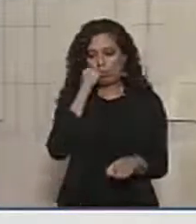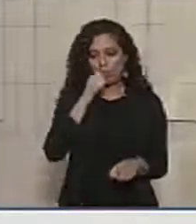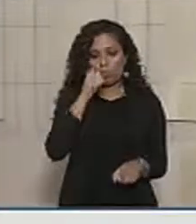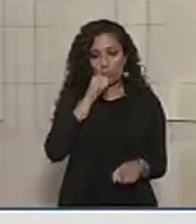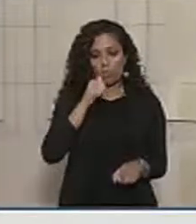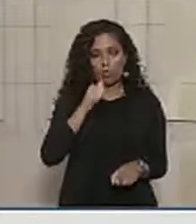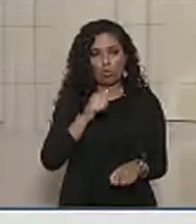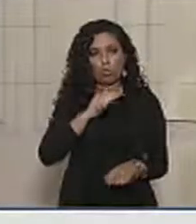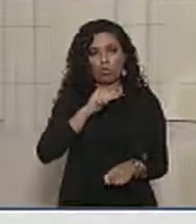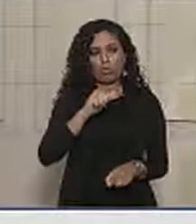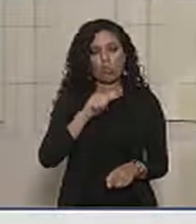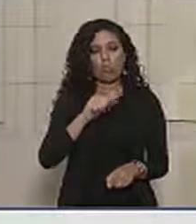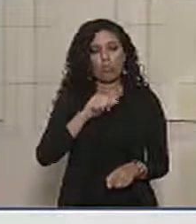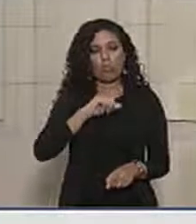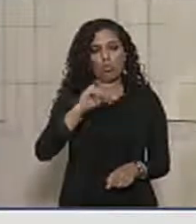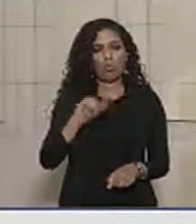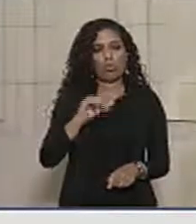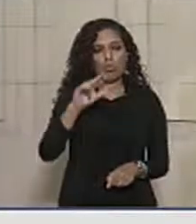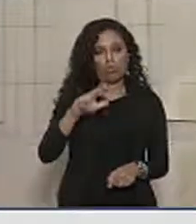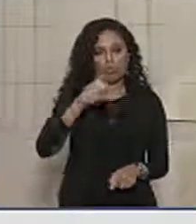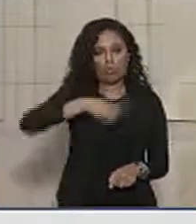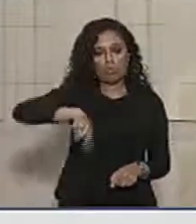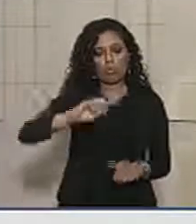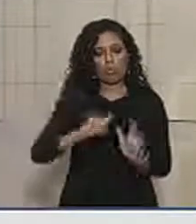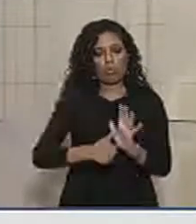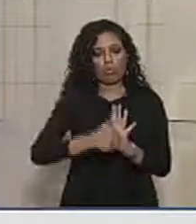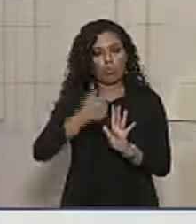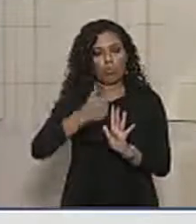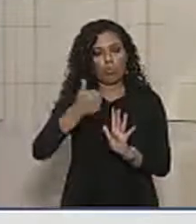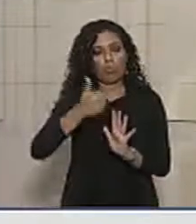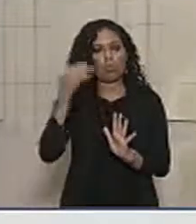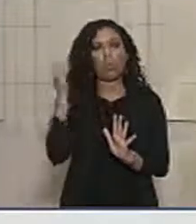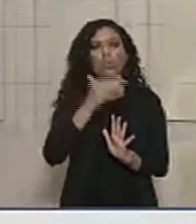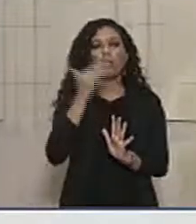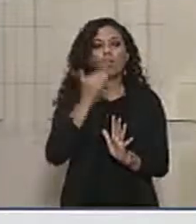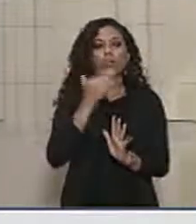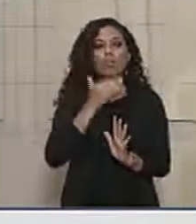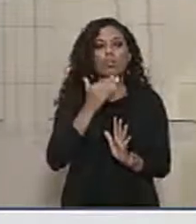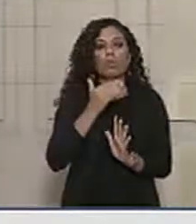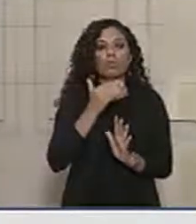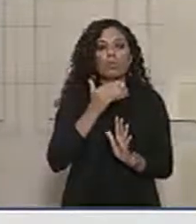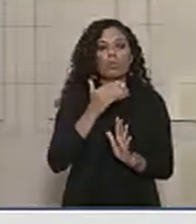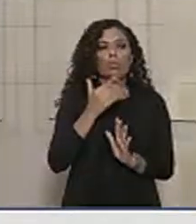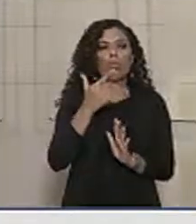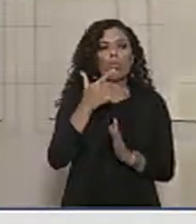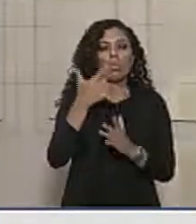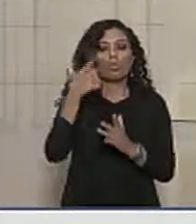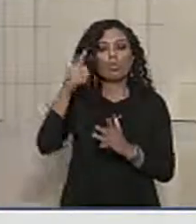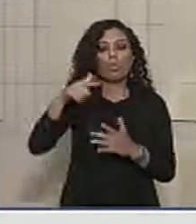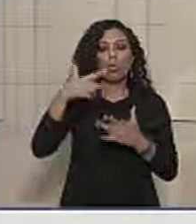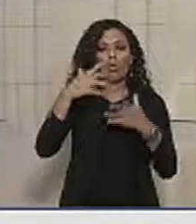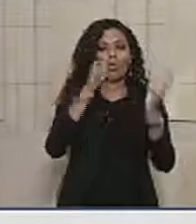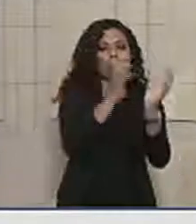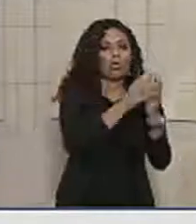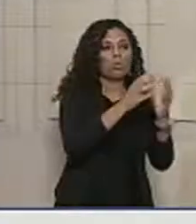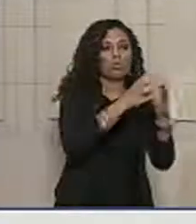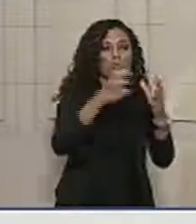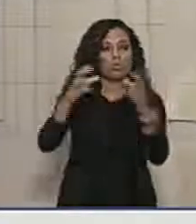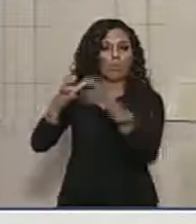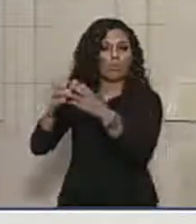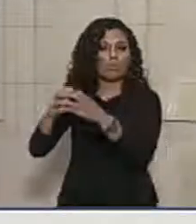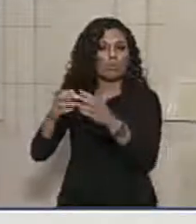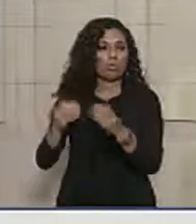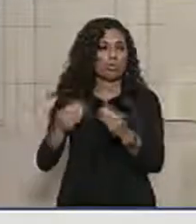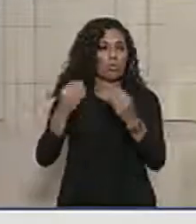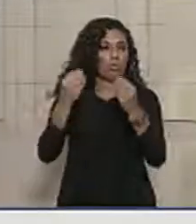possa melhorar o mais rápido possível as outras comissões, dando às outras comissões